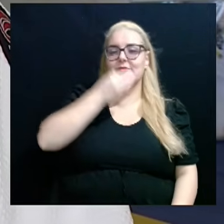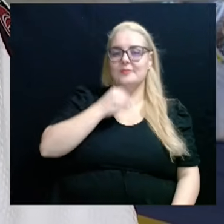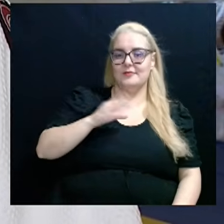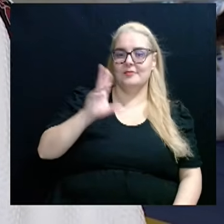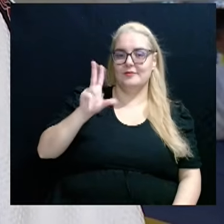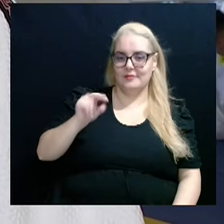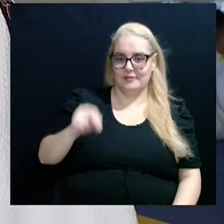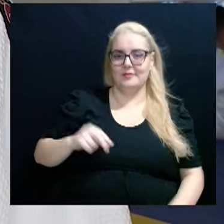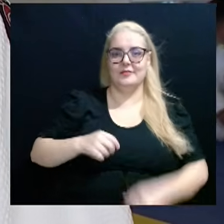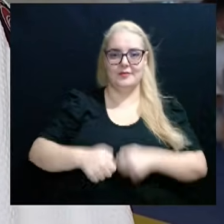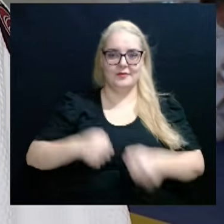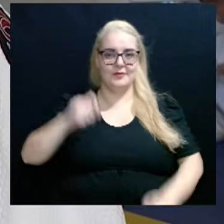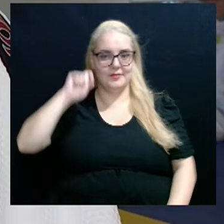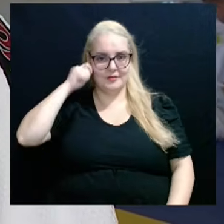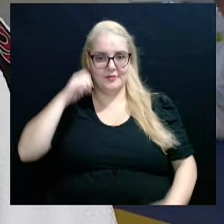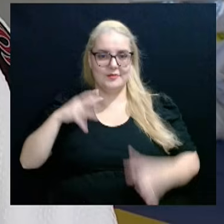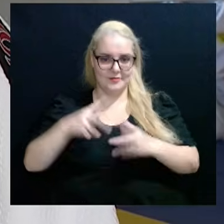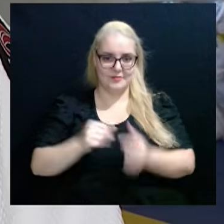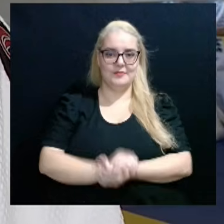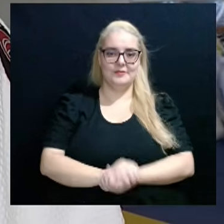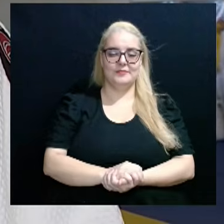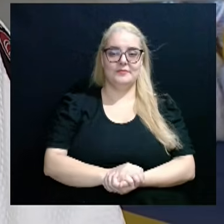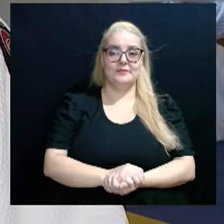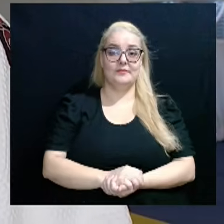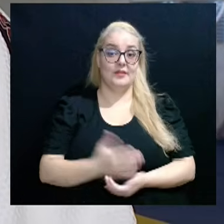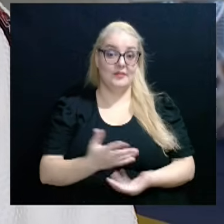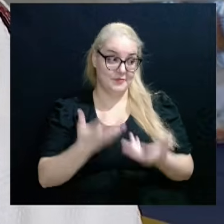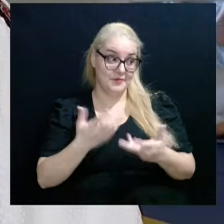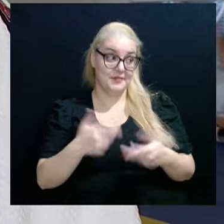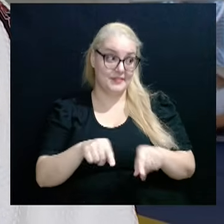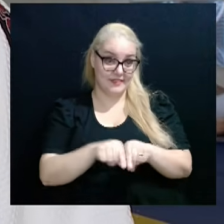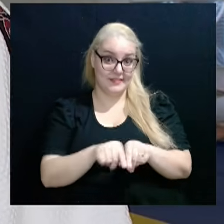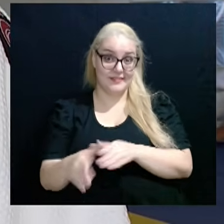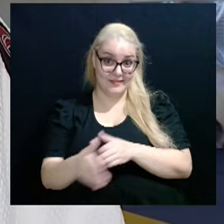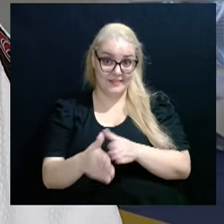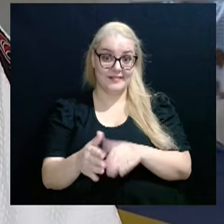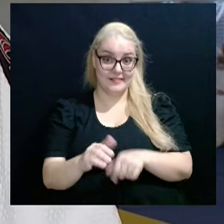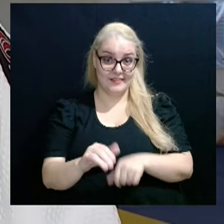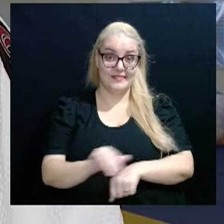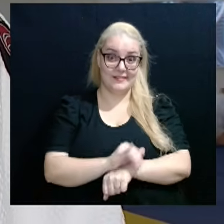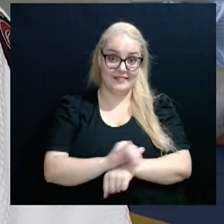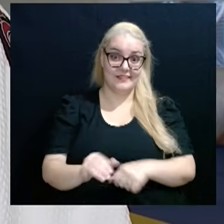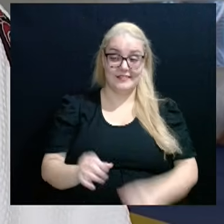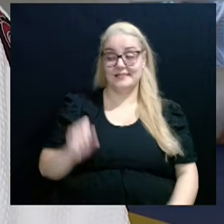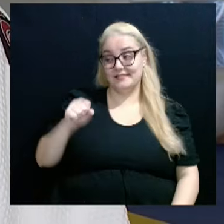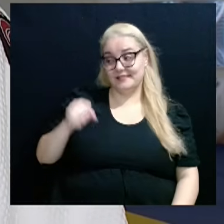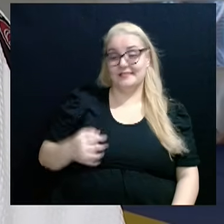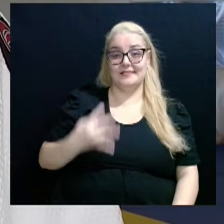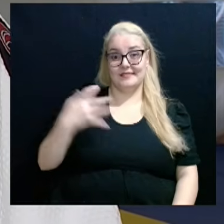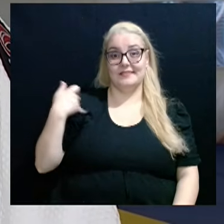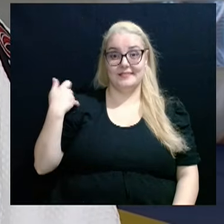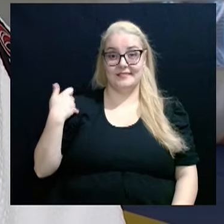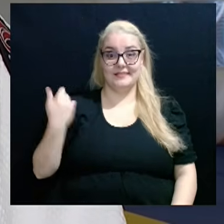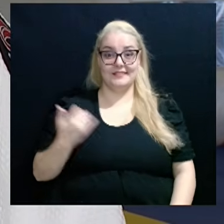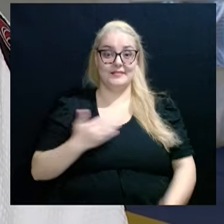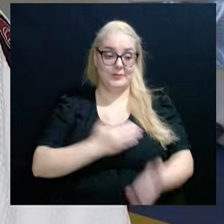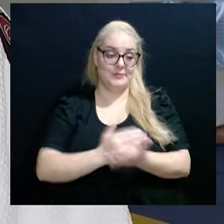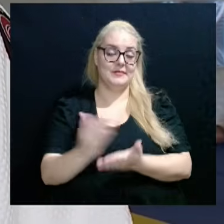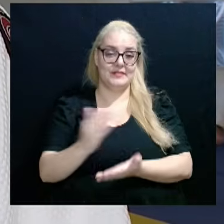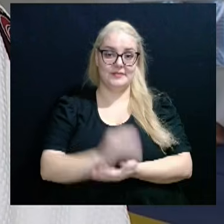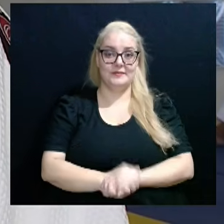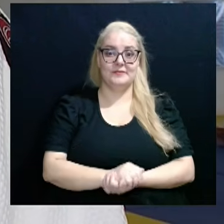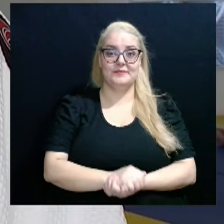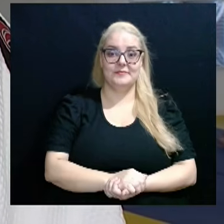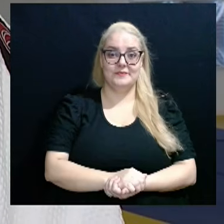todos. E aí você já quis também seguir esse caminho, né? Desde os 4 eu comecei, 4 anos. Como é